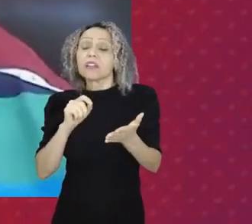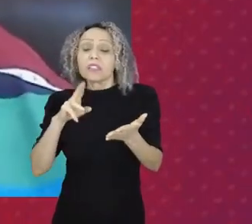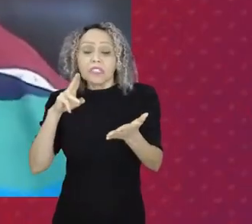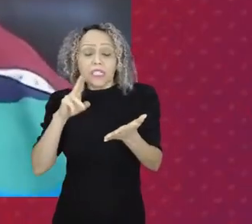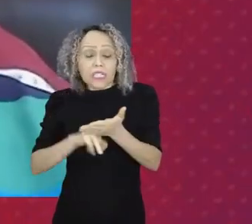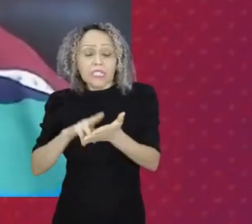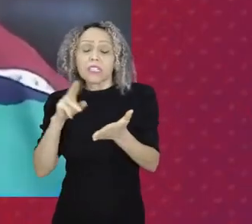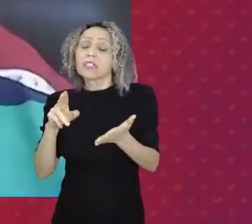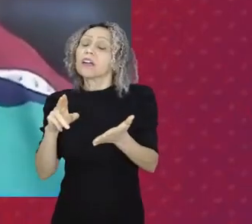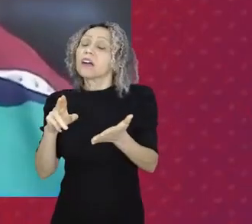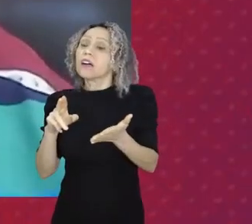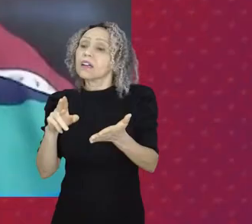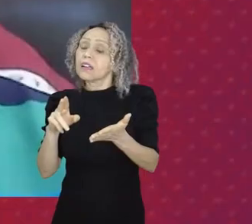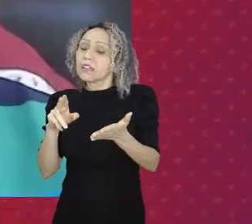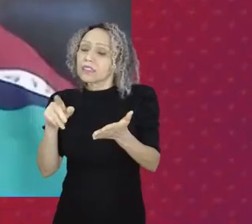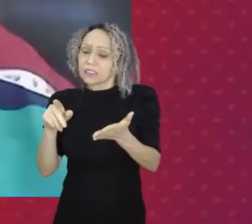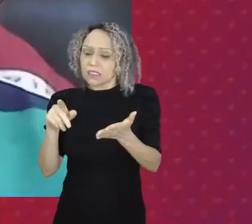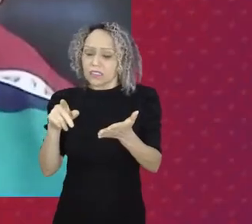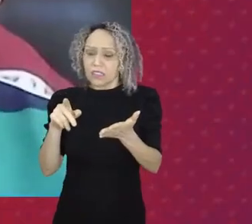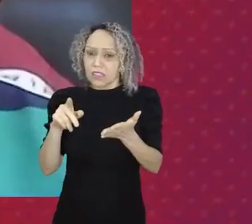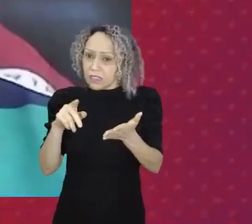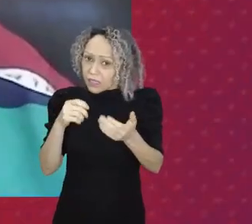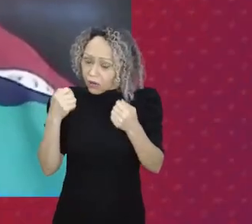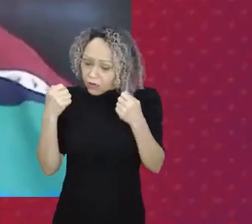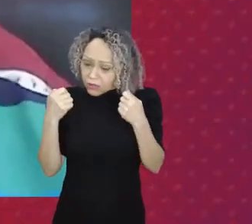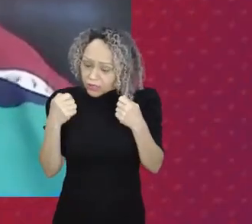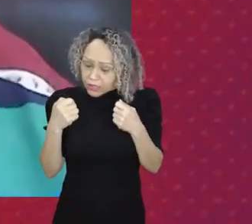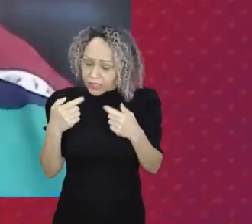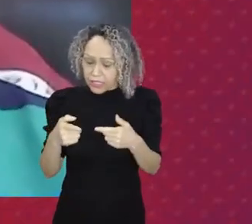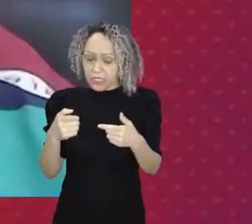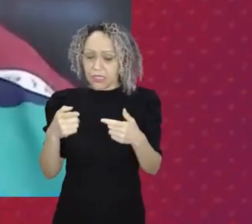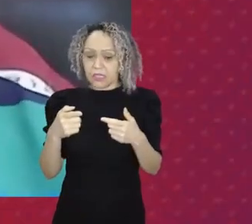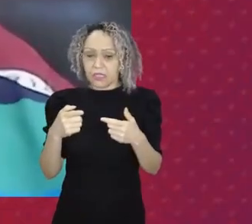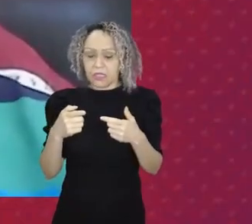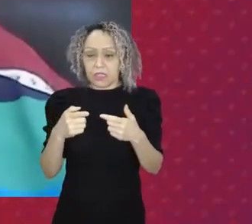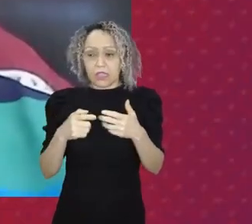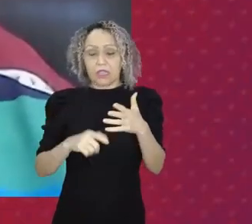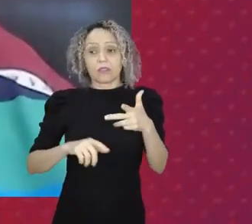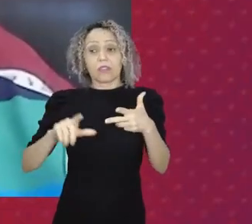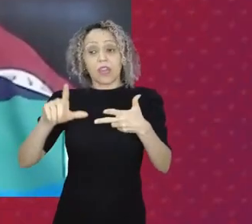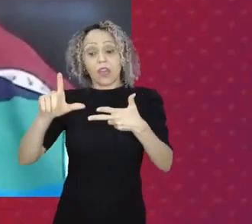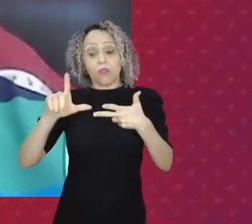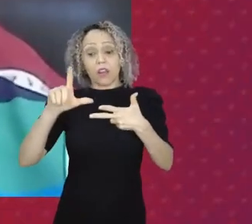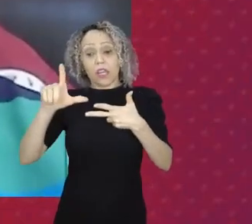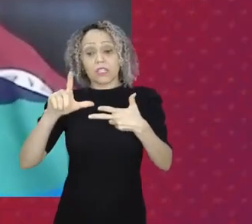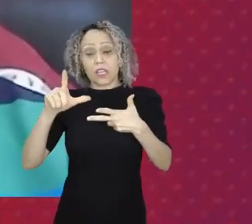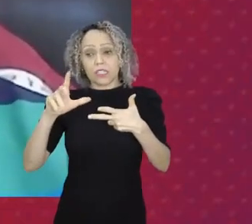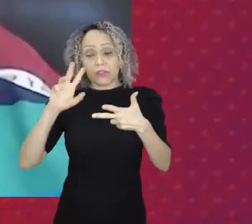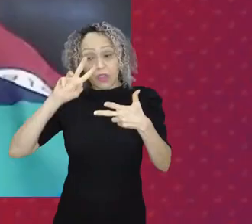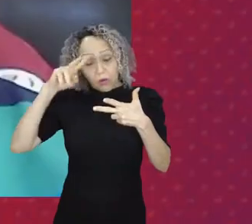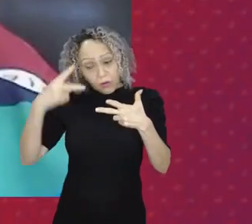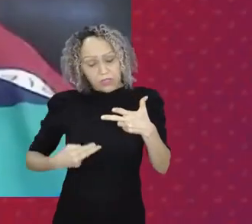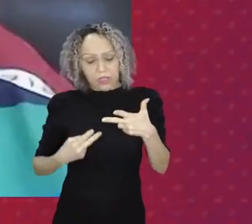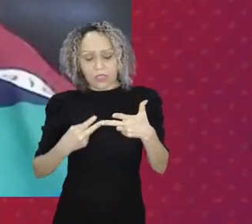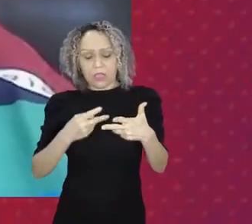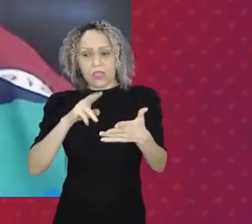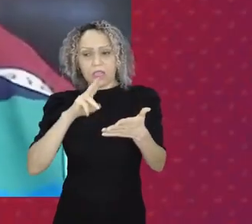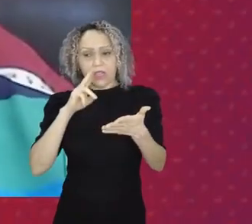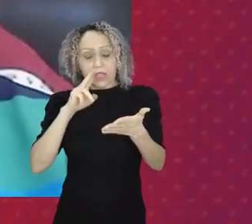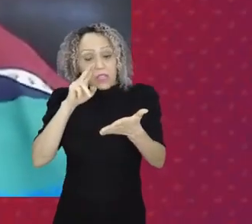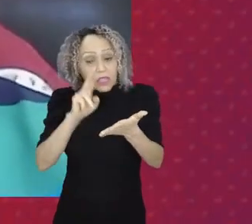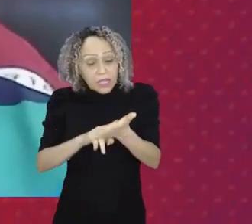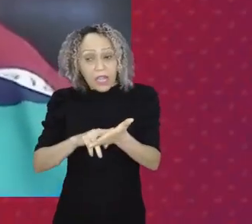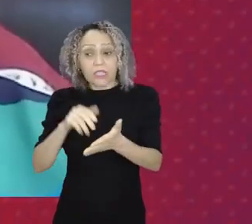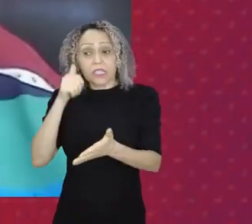de que o Poder Legislativo reconhecia esse processo e que, além de